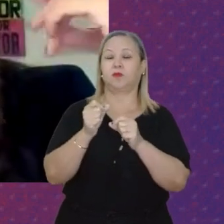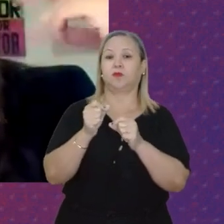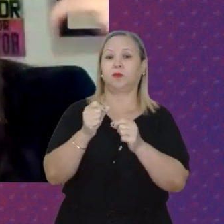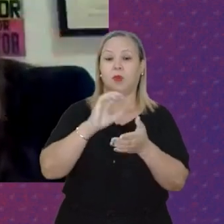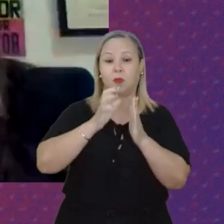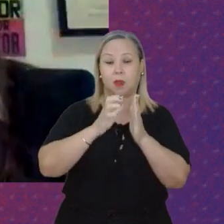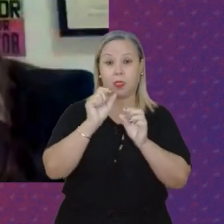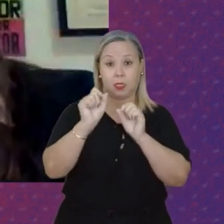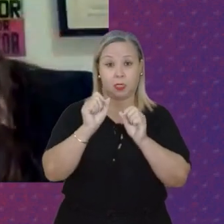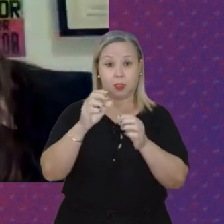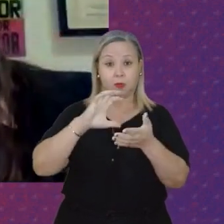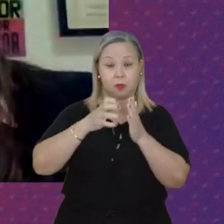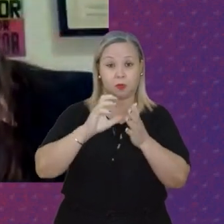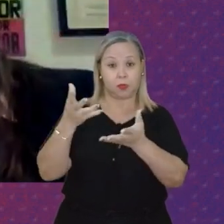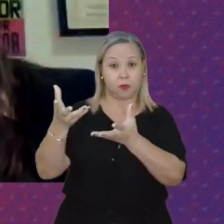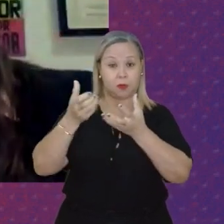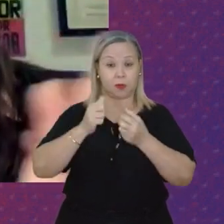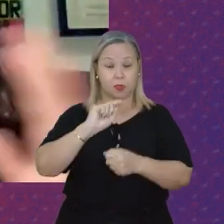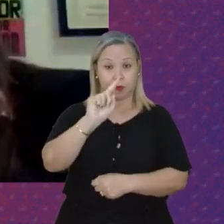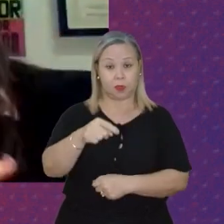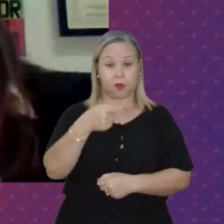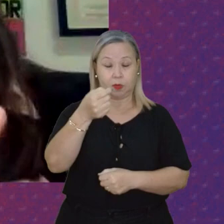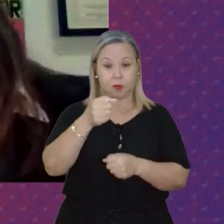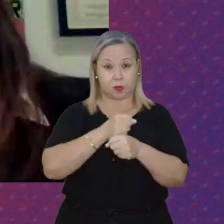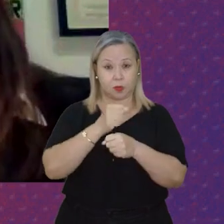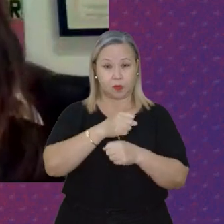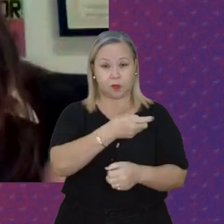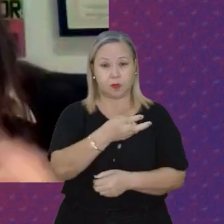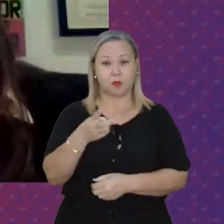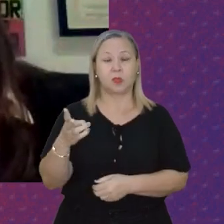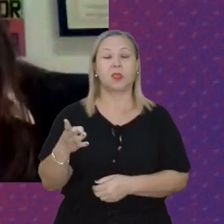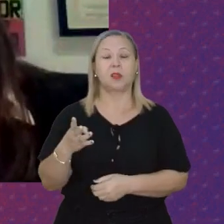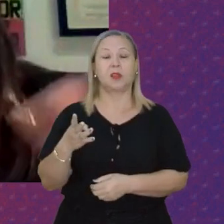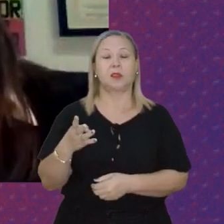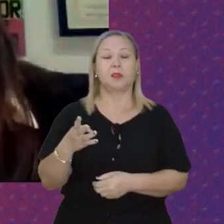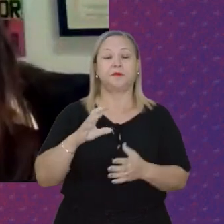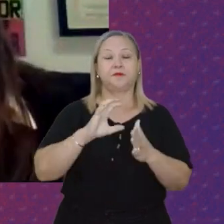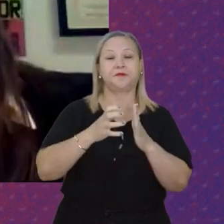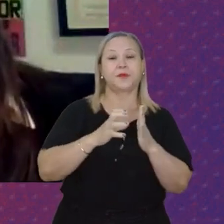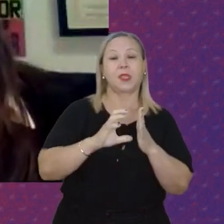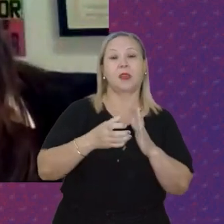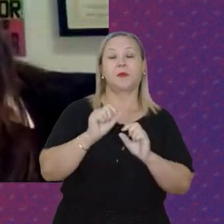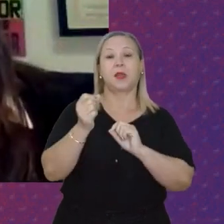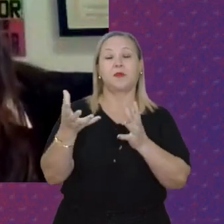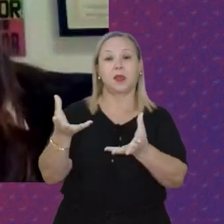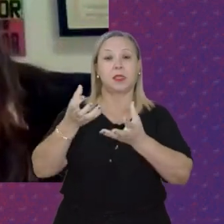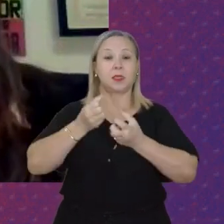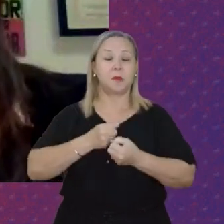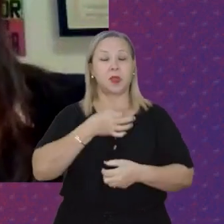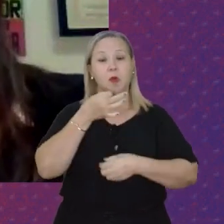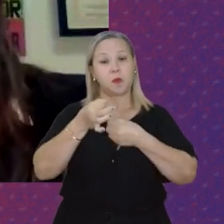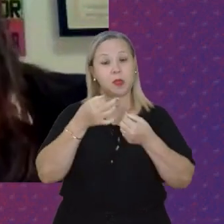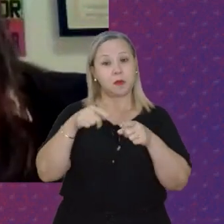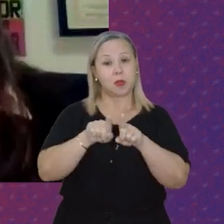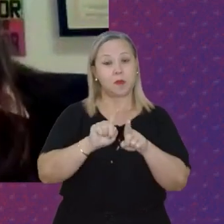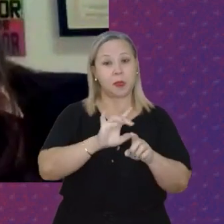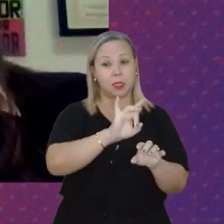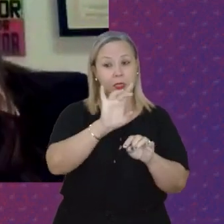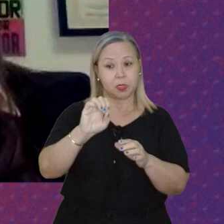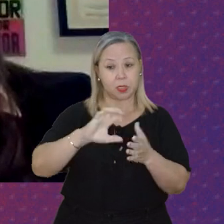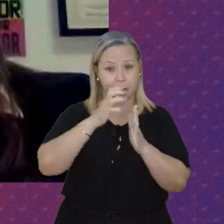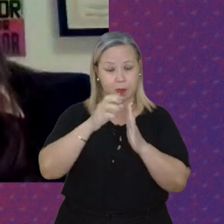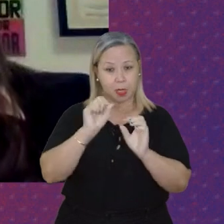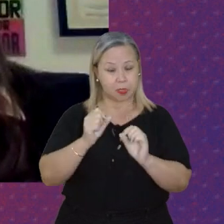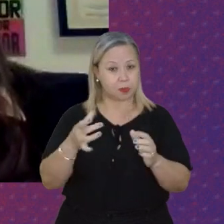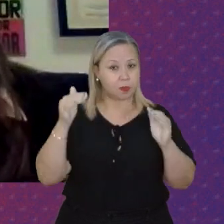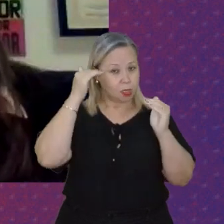vão receber nos próximos anos, quanto que cada partido vai ter, qual é o quinhão de cada partido, de acordo com o apoiamento que eles